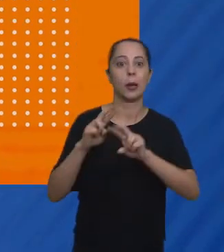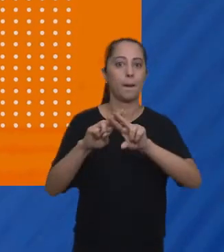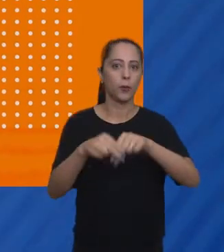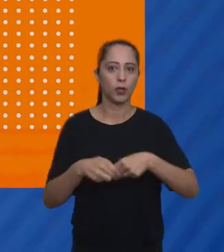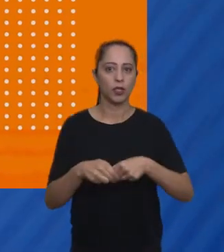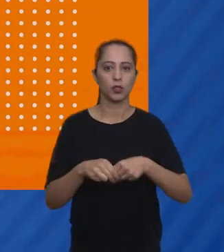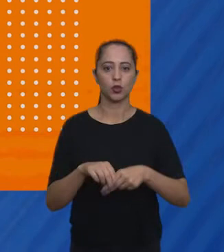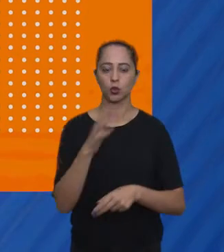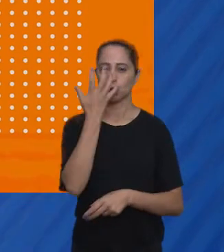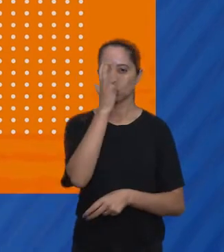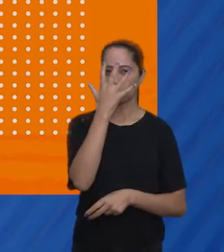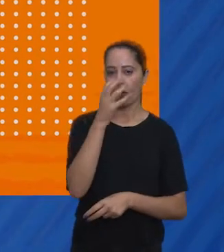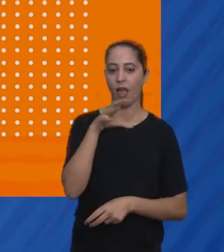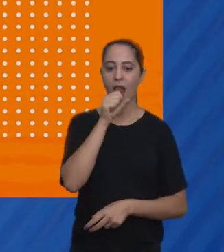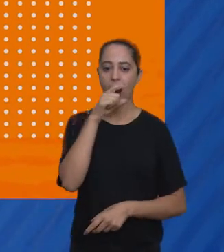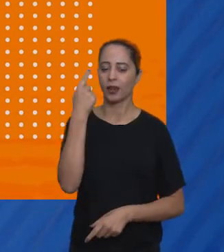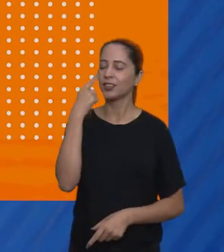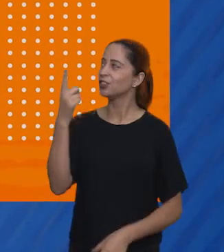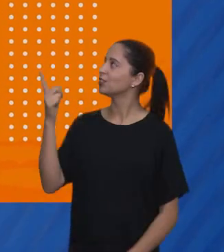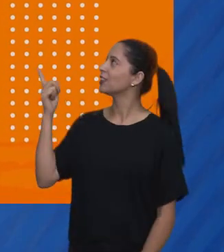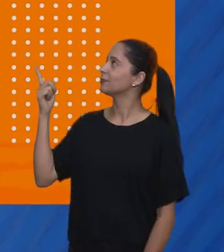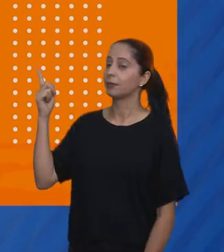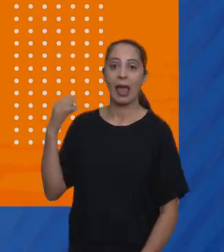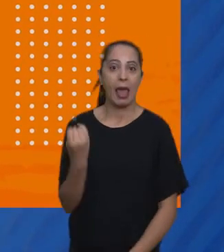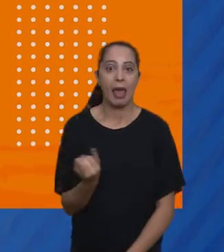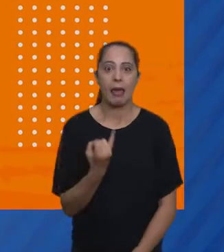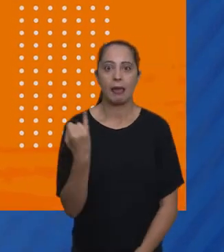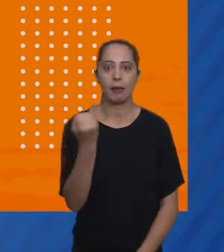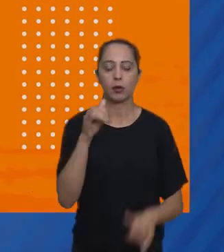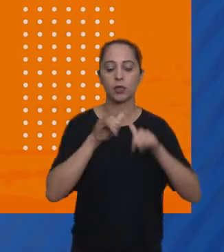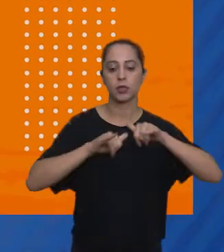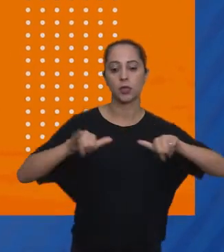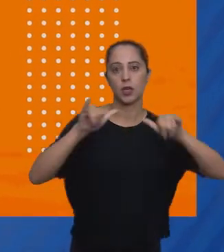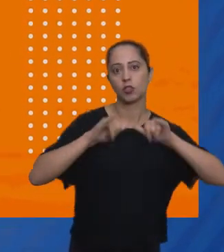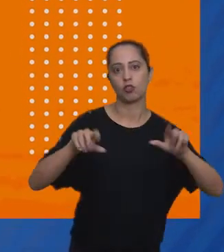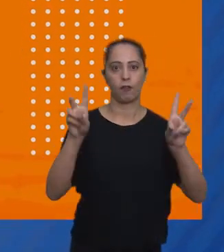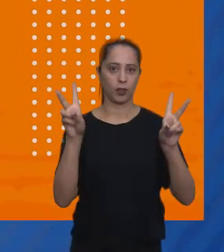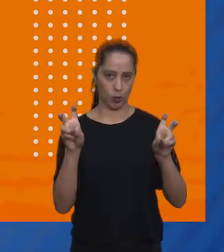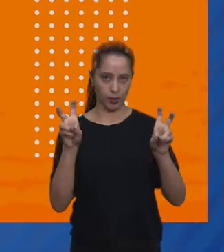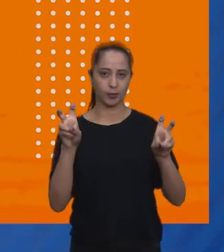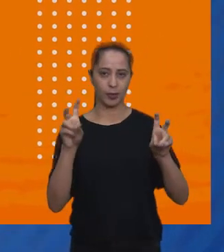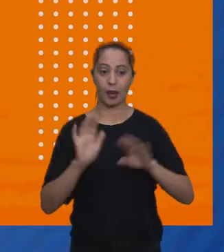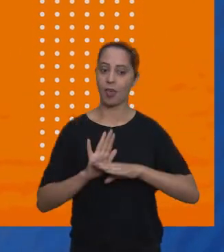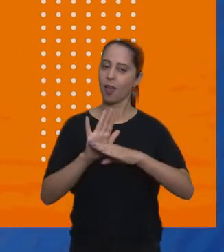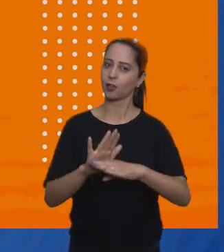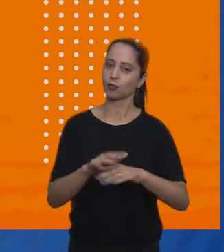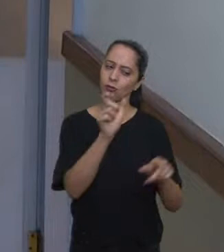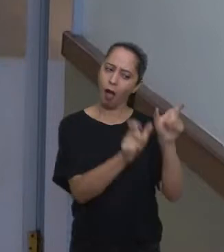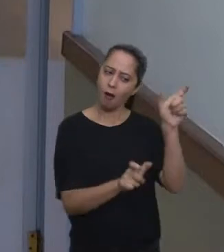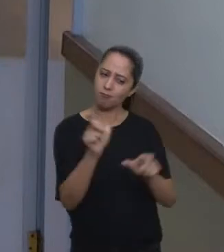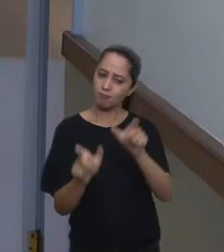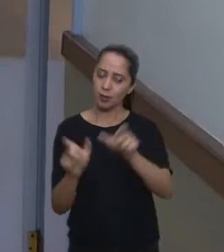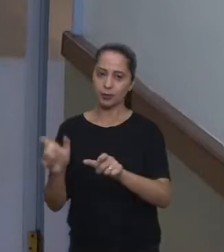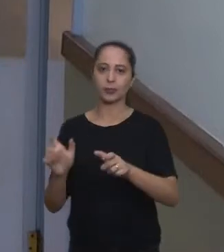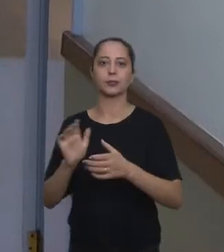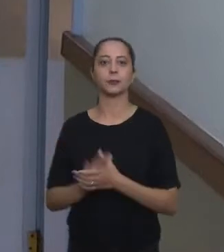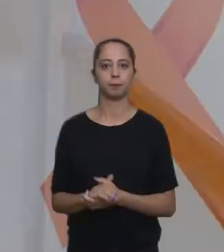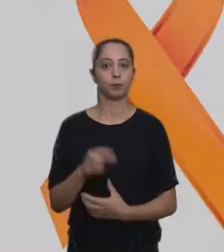Portanto, campanhas de conscientização são essenciais para promover o debate e salvar vidas.